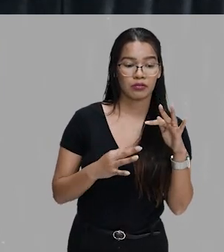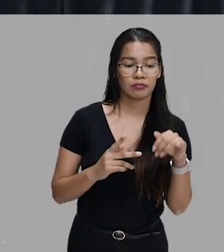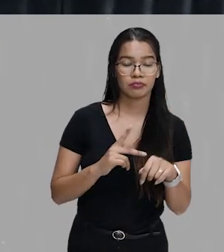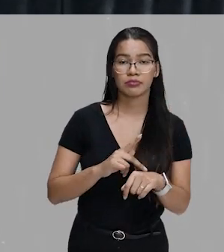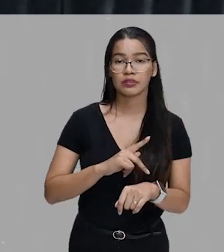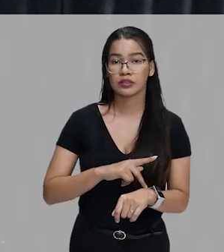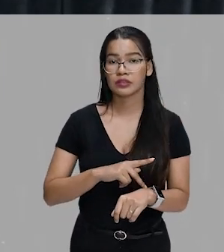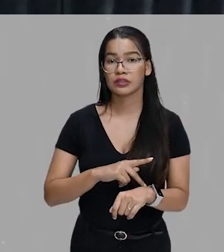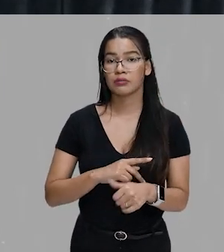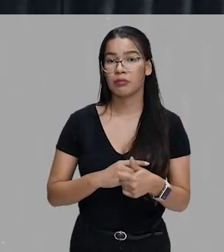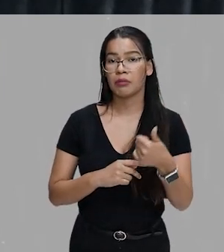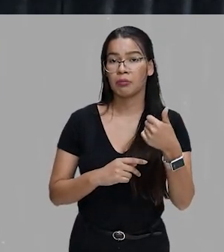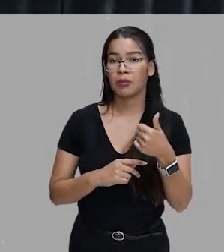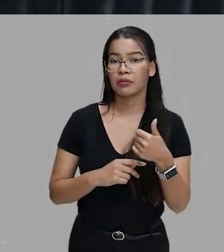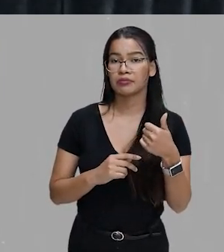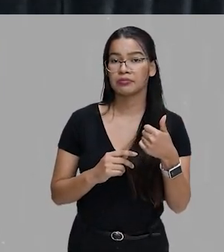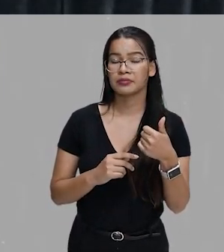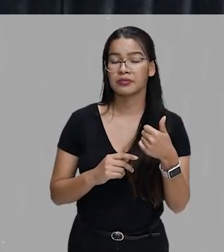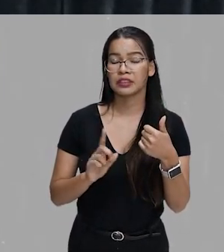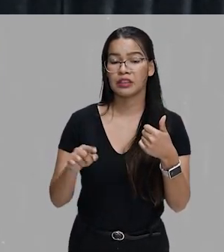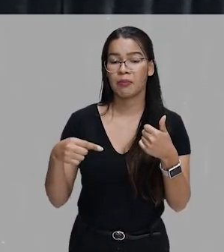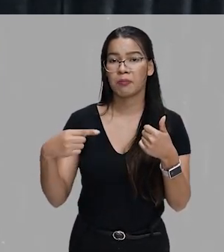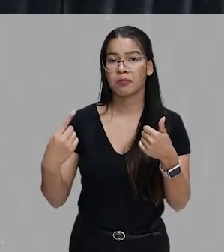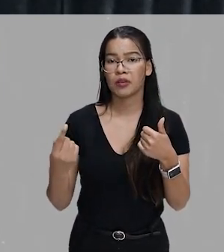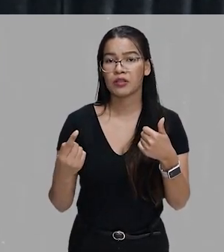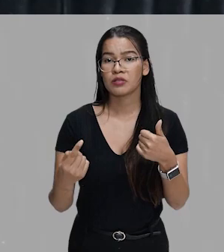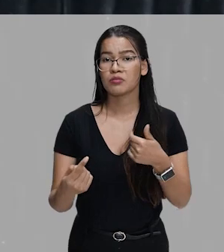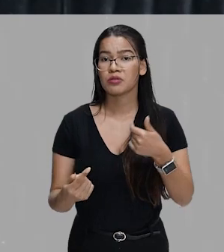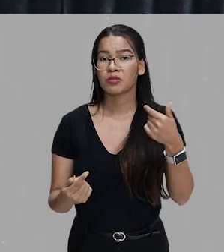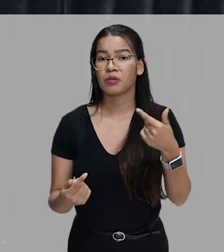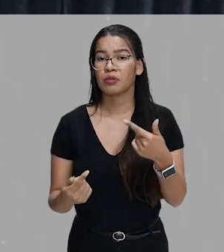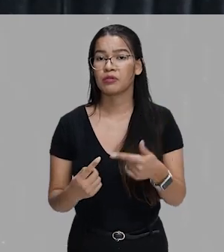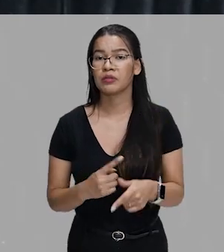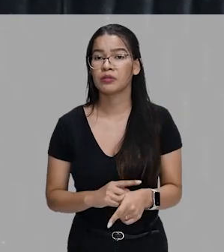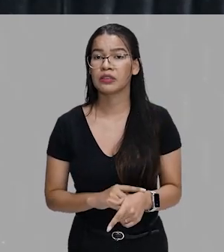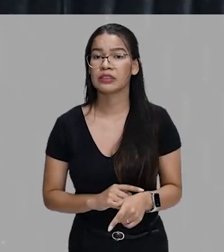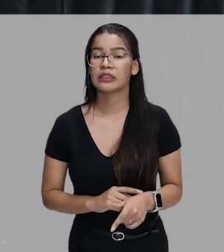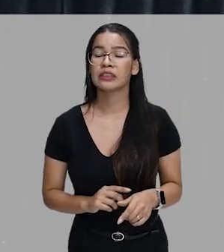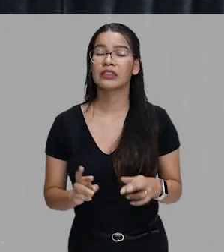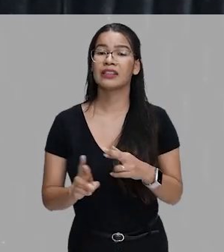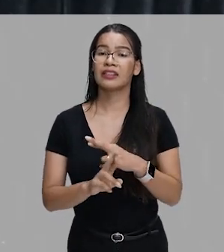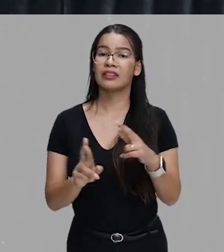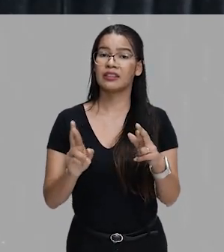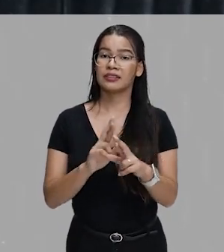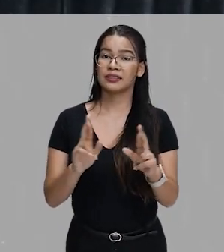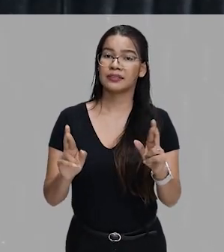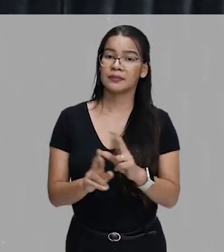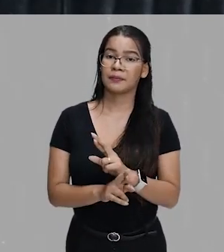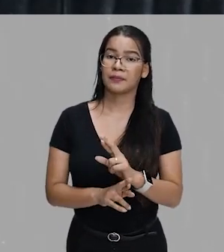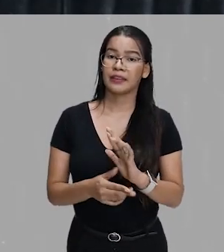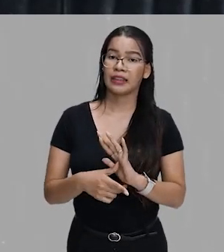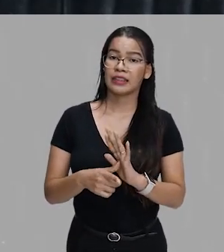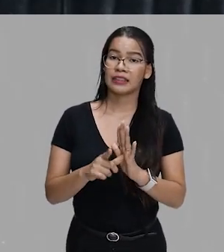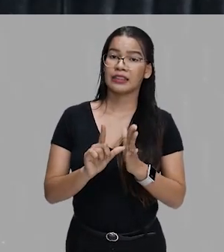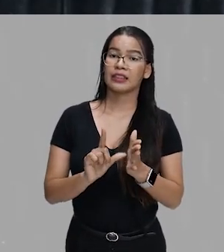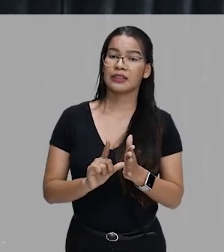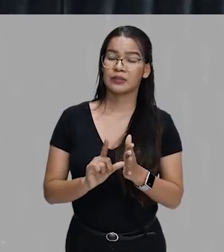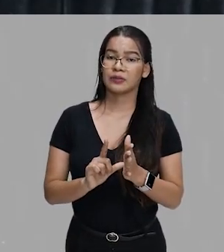né? No primeiro momento, e tenho uma outra aqui no segundo momento. E a relação, né? A